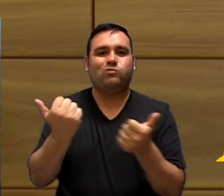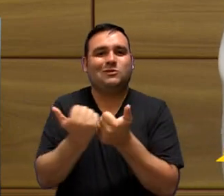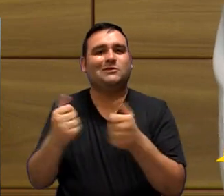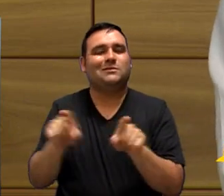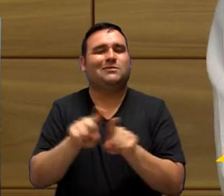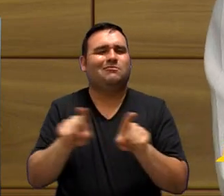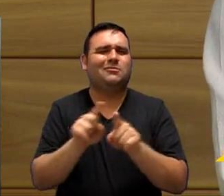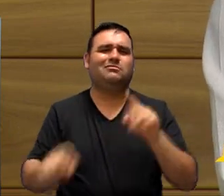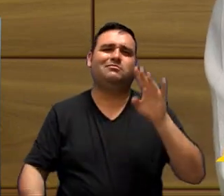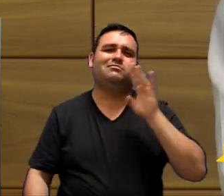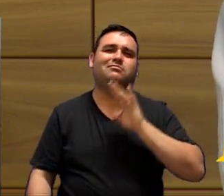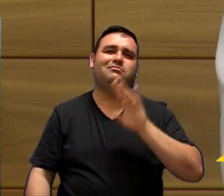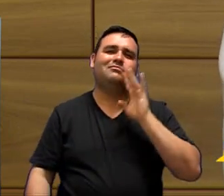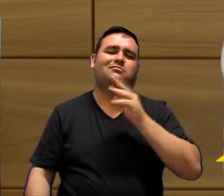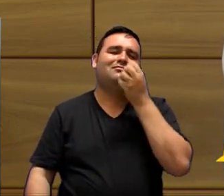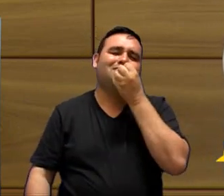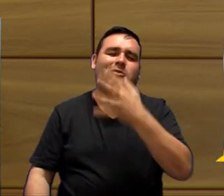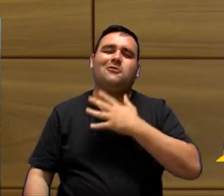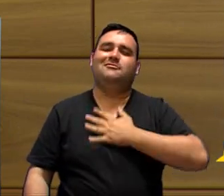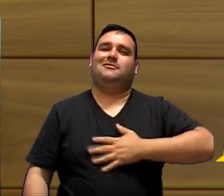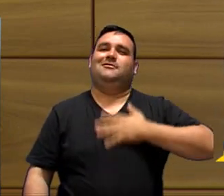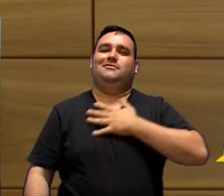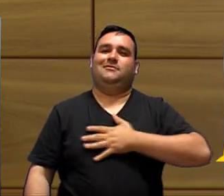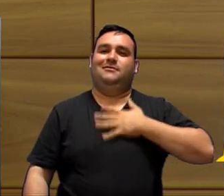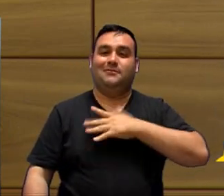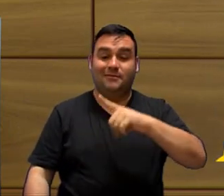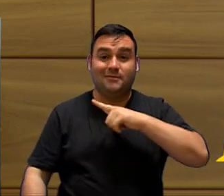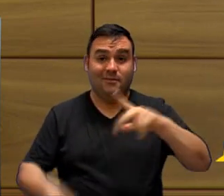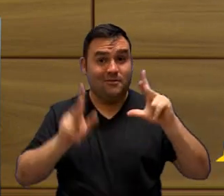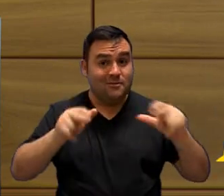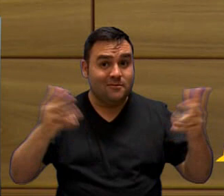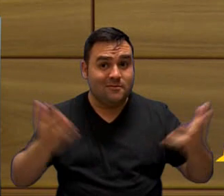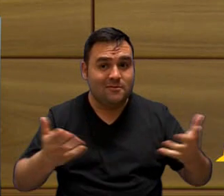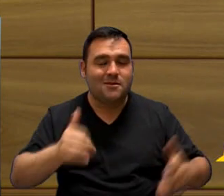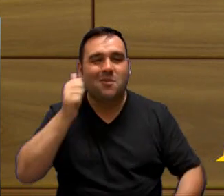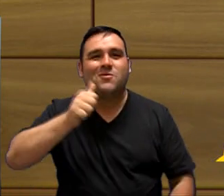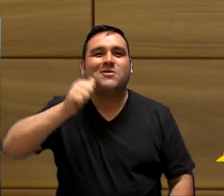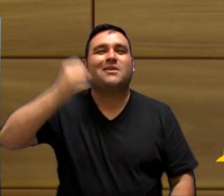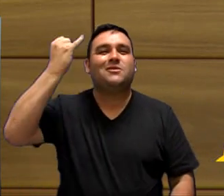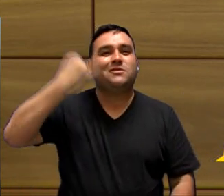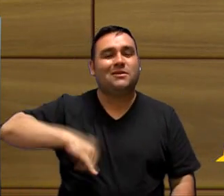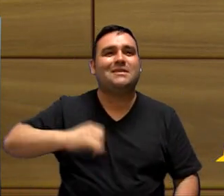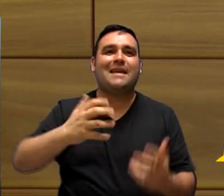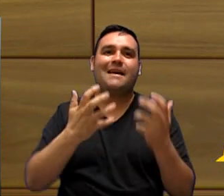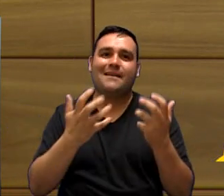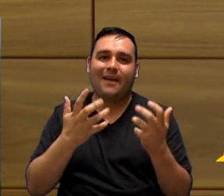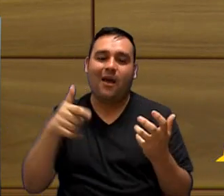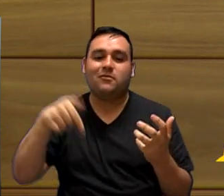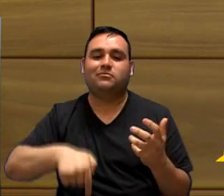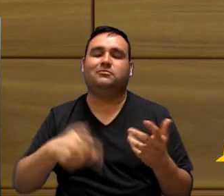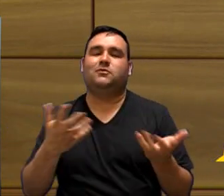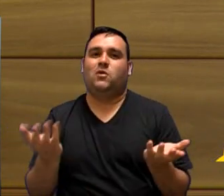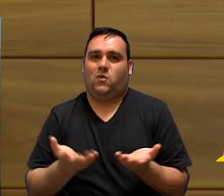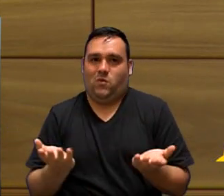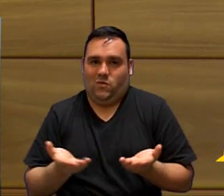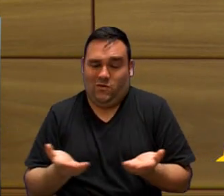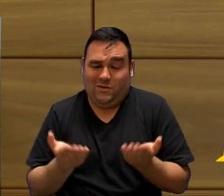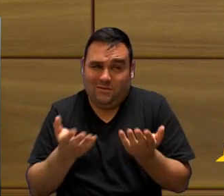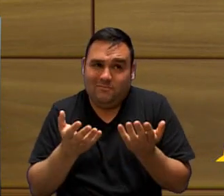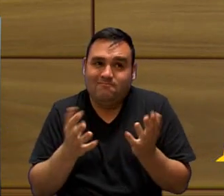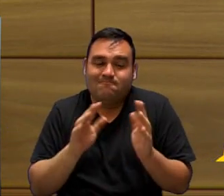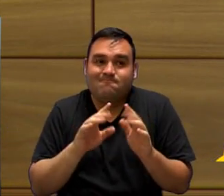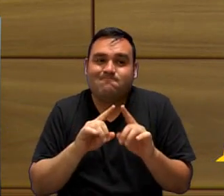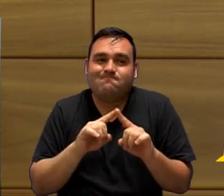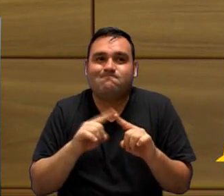Então, muito legal. É uma satisfação poder participar de um momento como esse. A prefeita Jaqueline gostaria de estar aqui com vocês todos